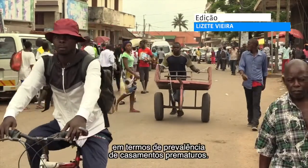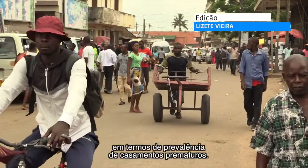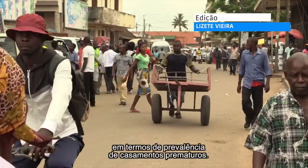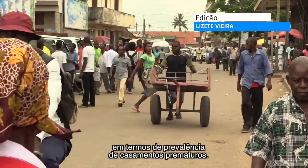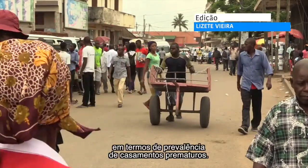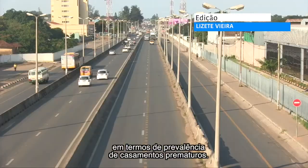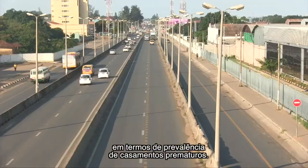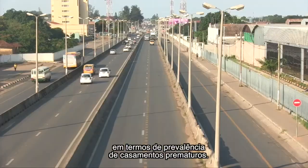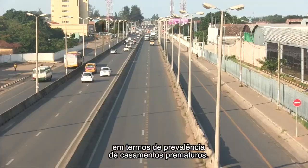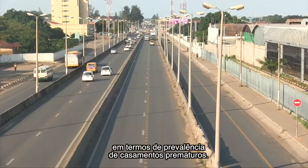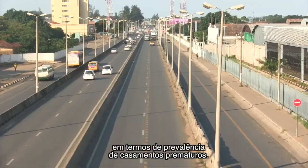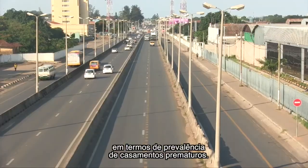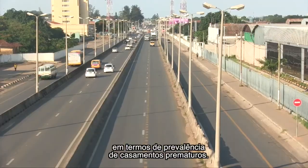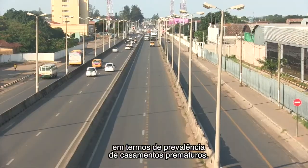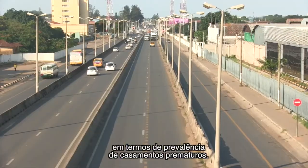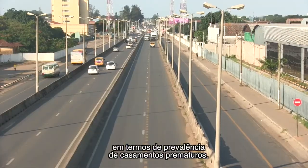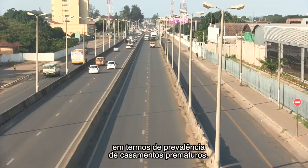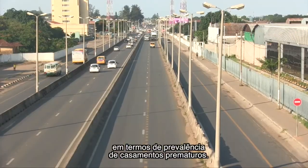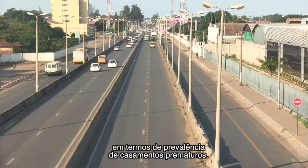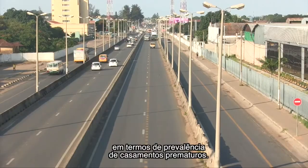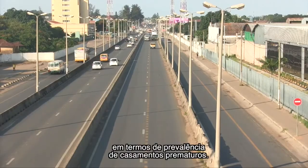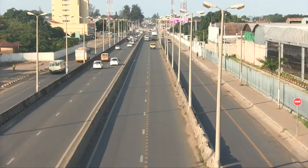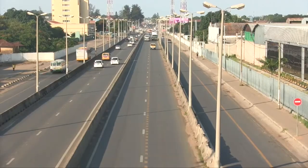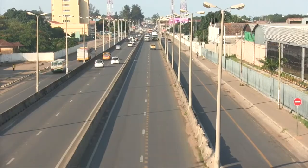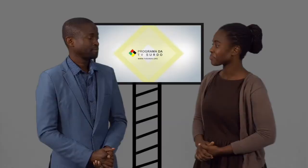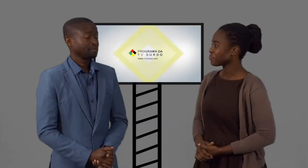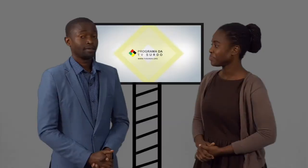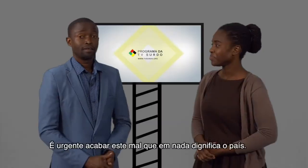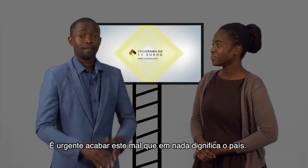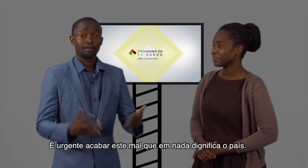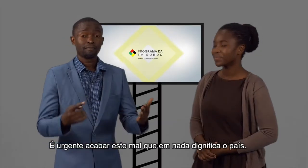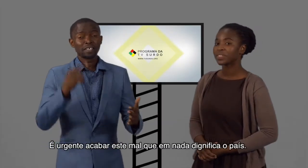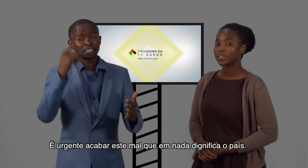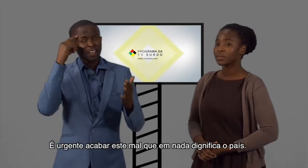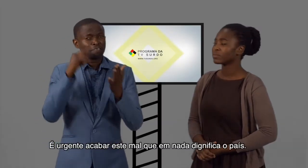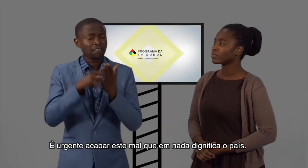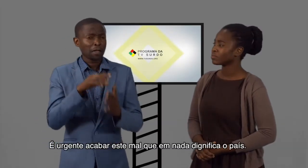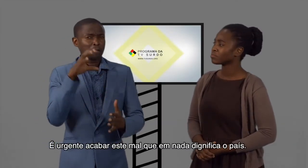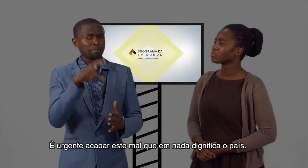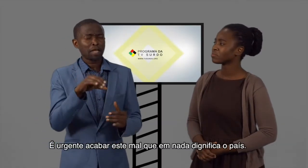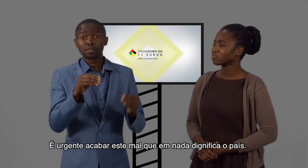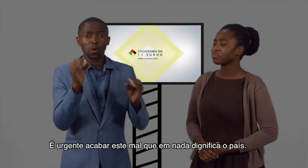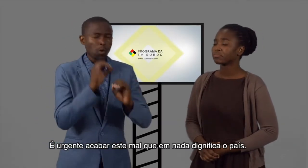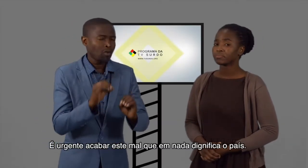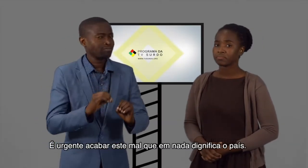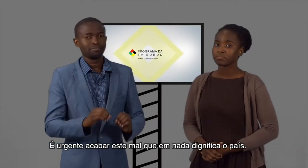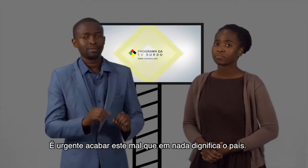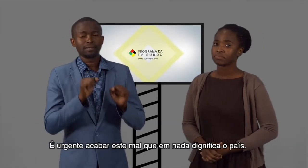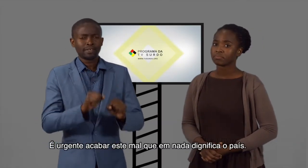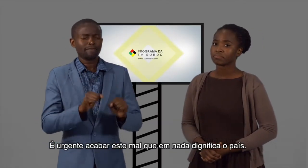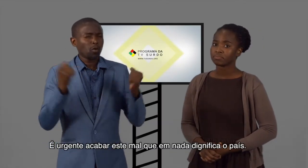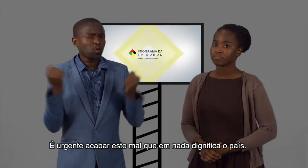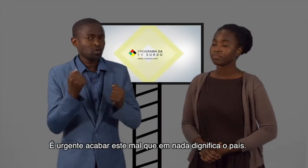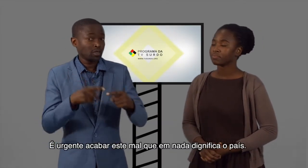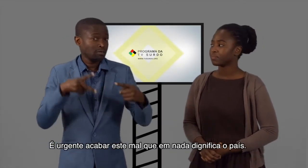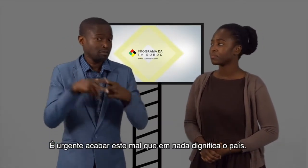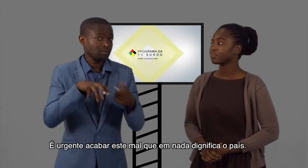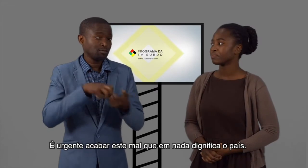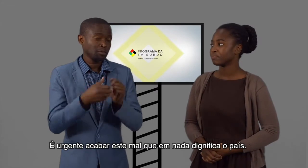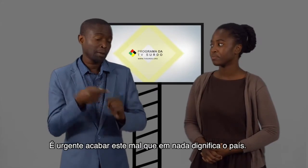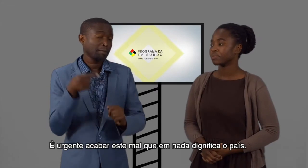em termos de prevalência de casamentos prematuros. É urgente acabar este mal que nada